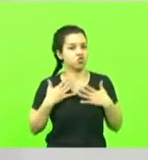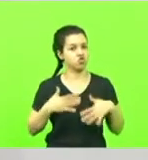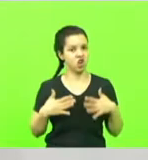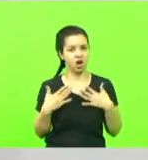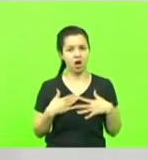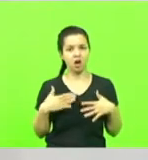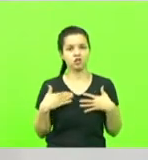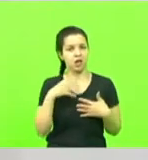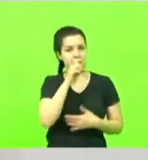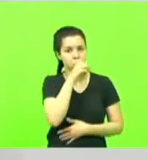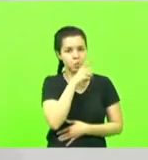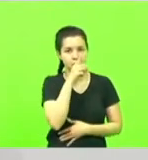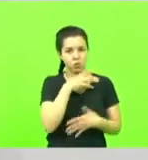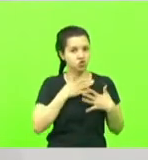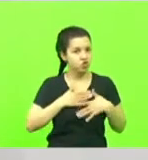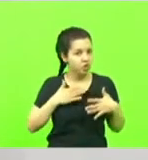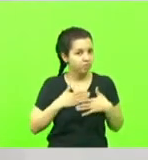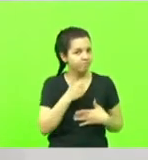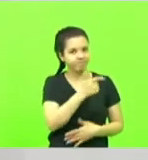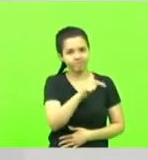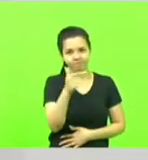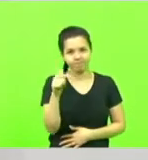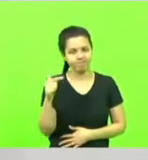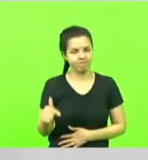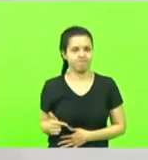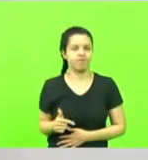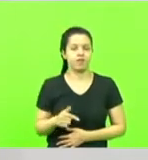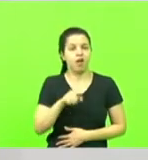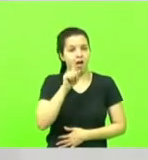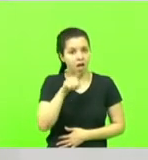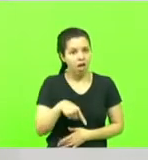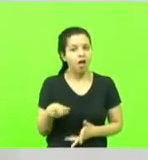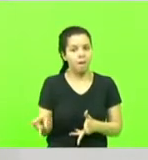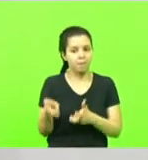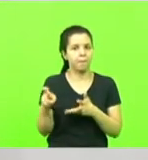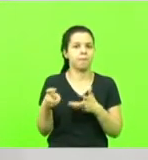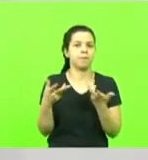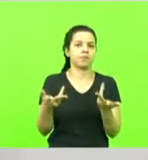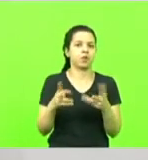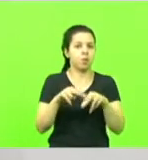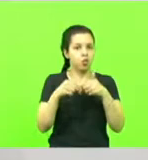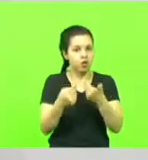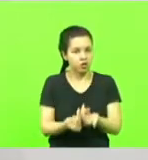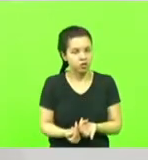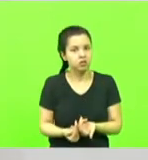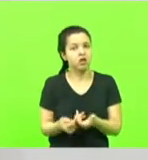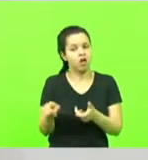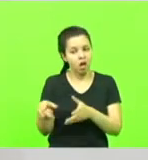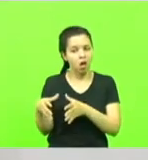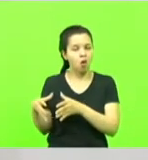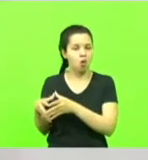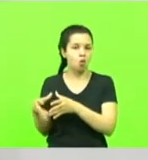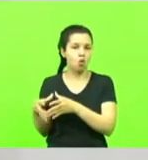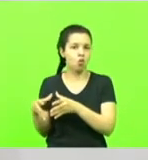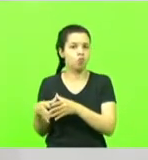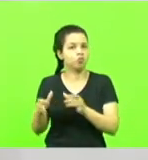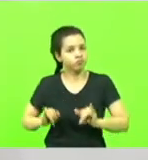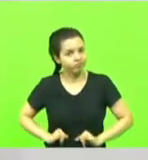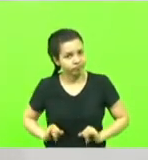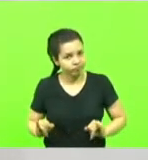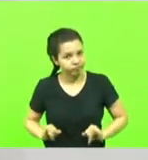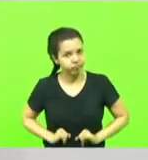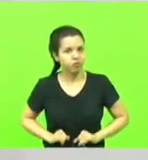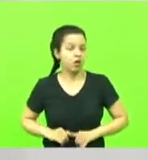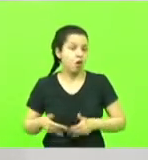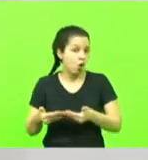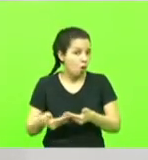para fazer frente a essa imensa exploração, somente a organização e a unidade da classe oprimida. E foi assim que começaram a surgir